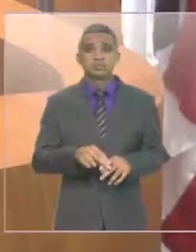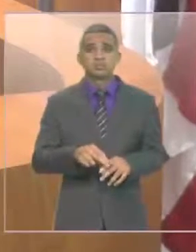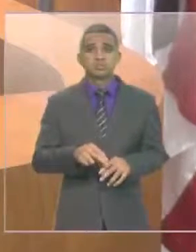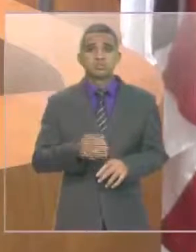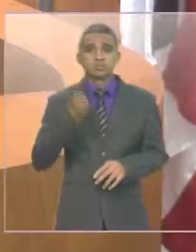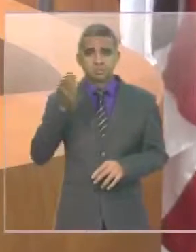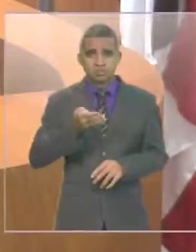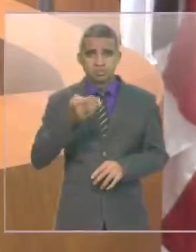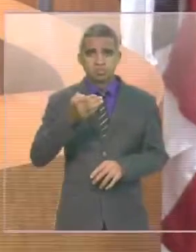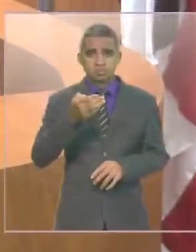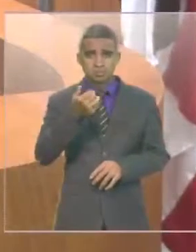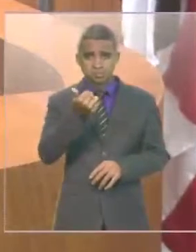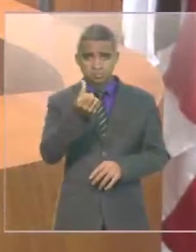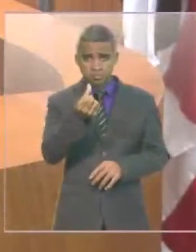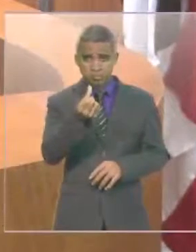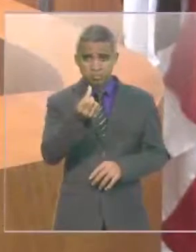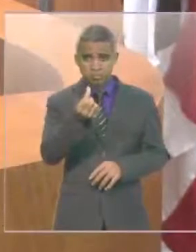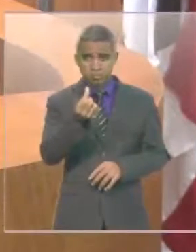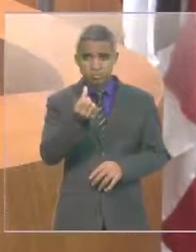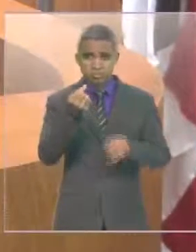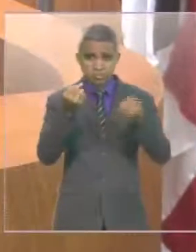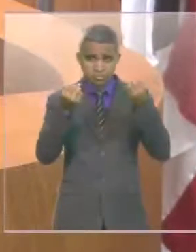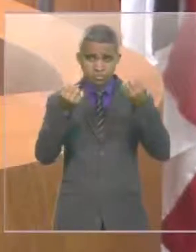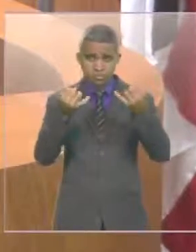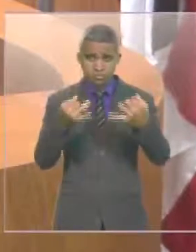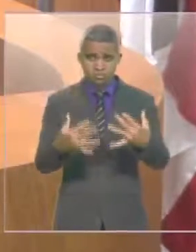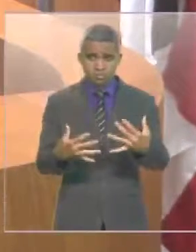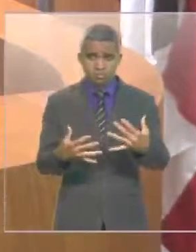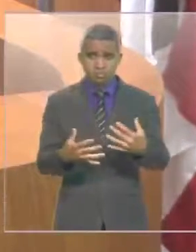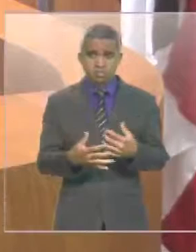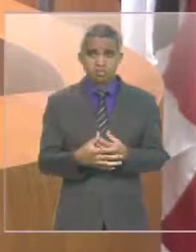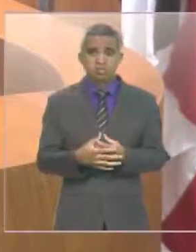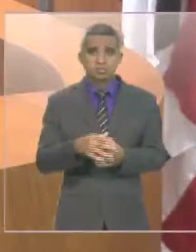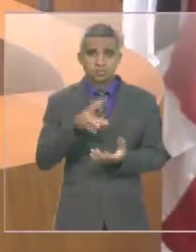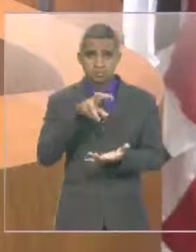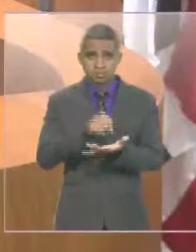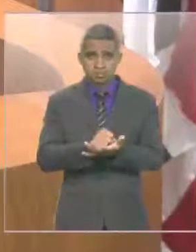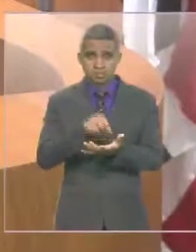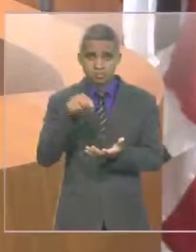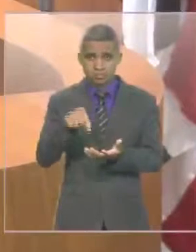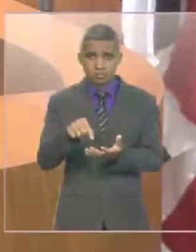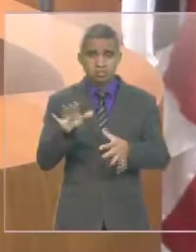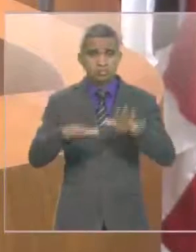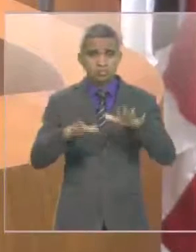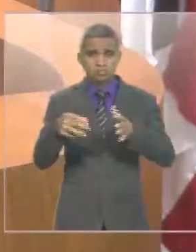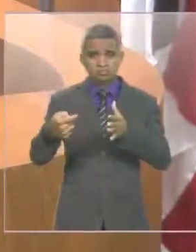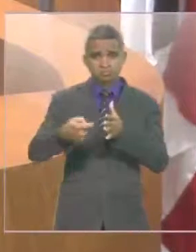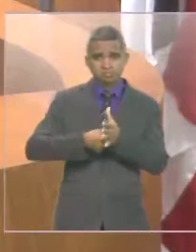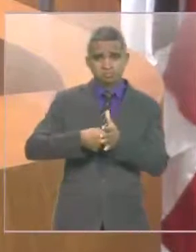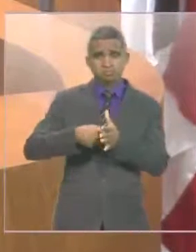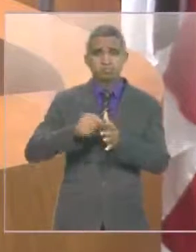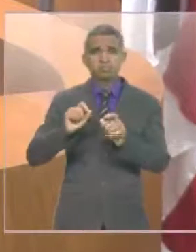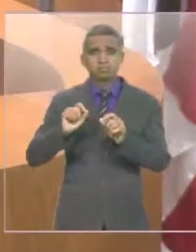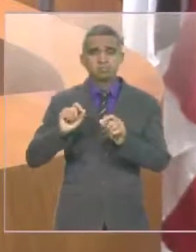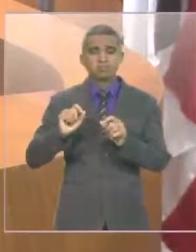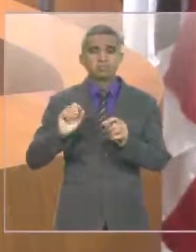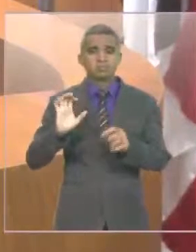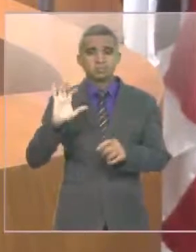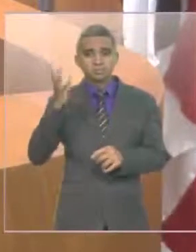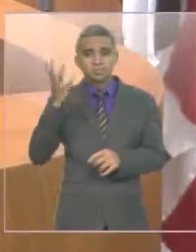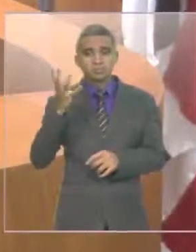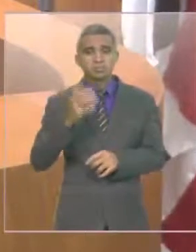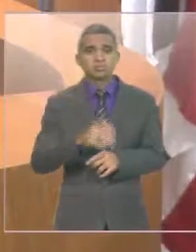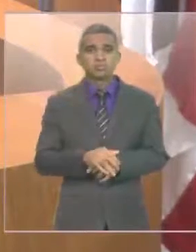barra é bom constatar de de colocar aqui ao sair da casa com muita das vezes pergunto pra gente que acontece depois é que